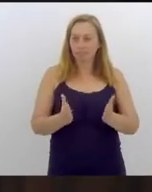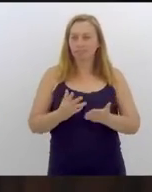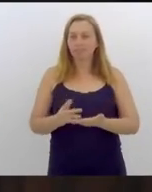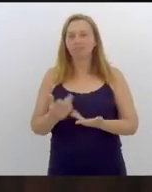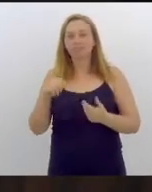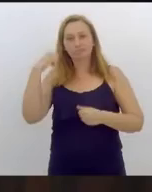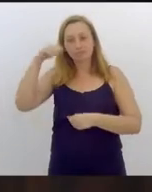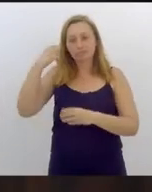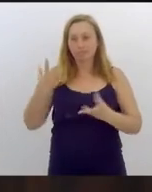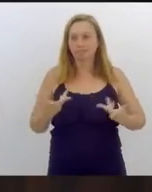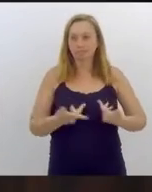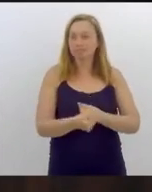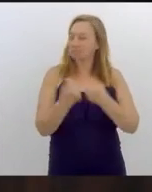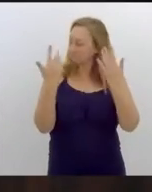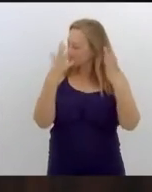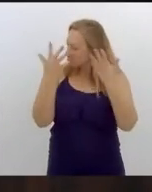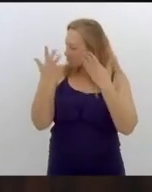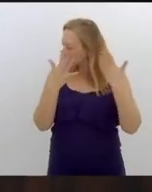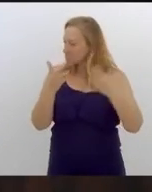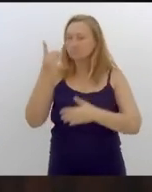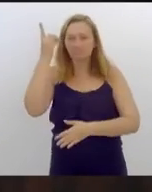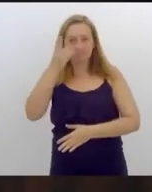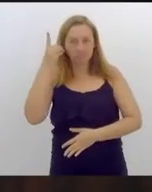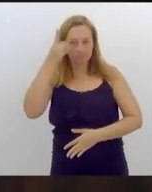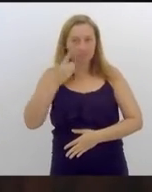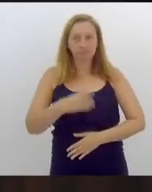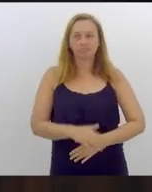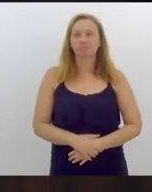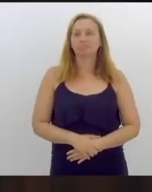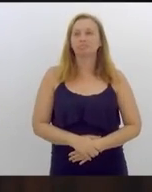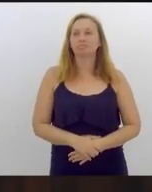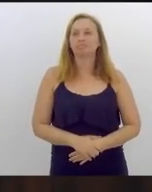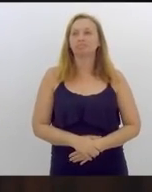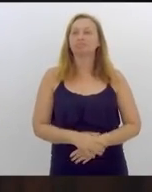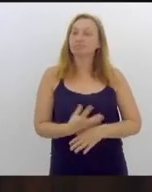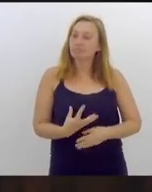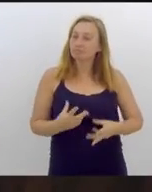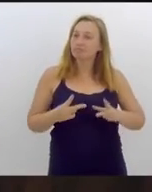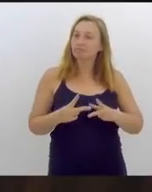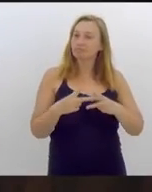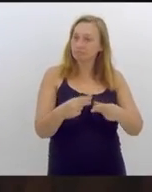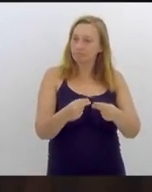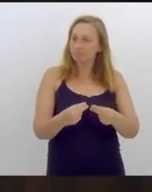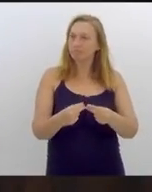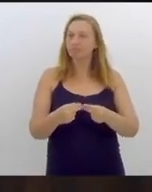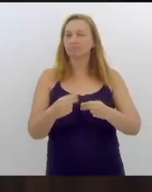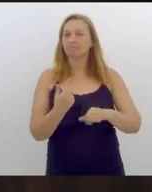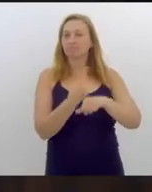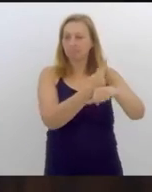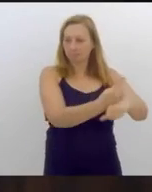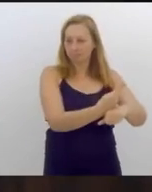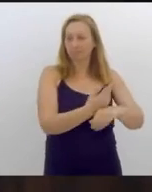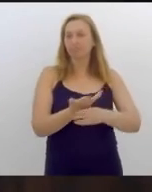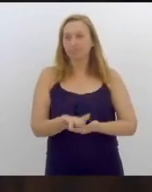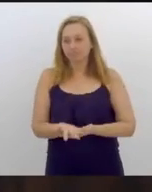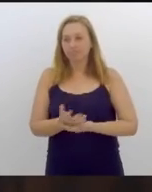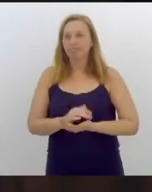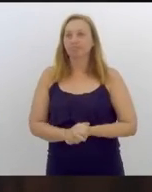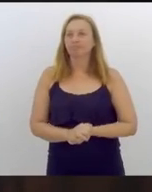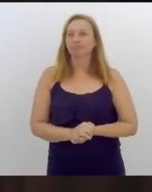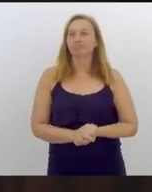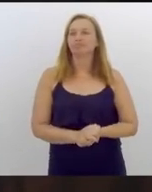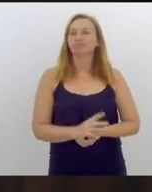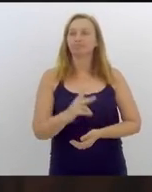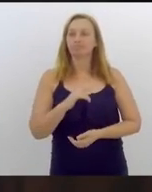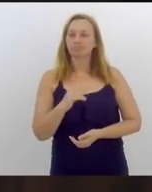brilhante Parabéns deputada merecedora são rararia e do prêmio que constitui o